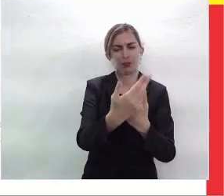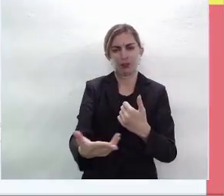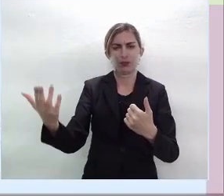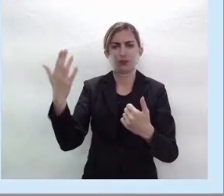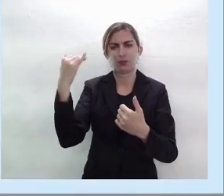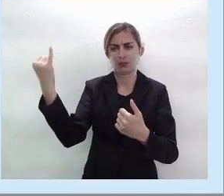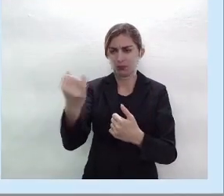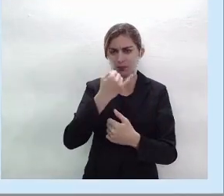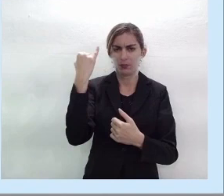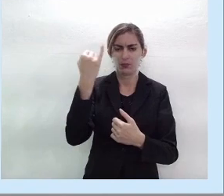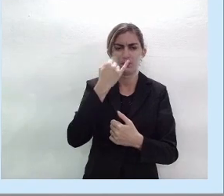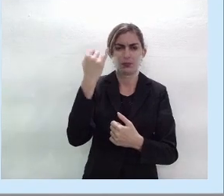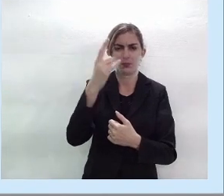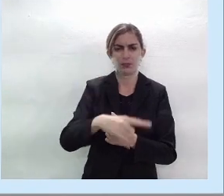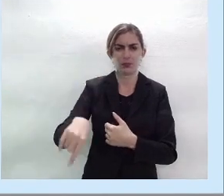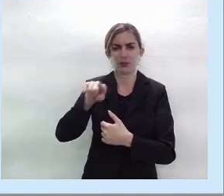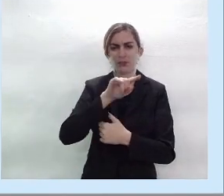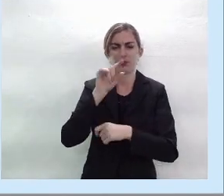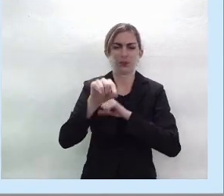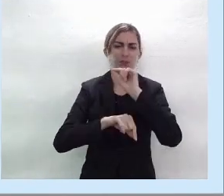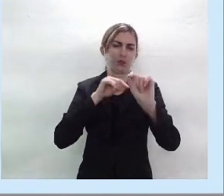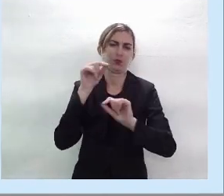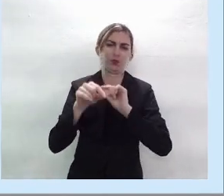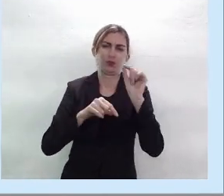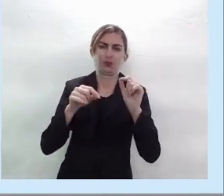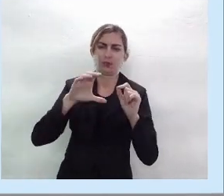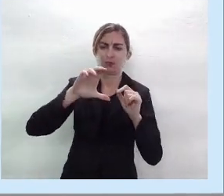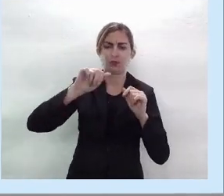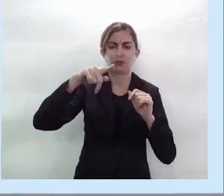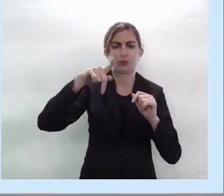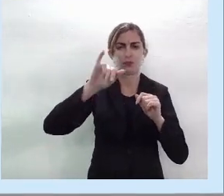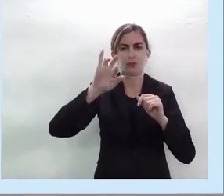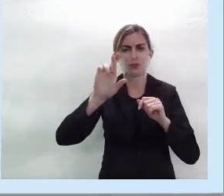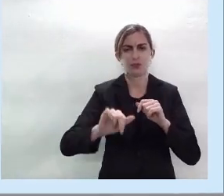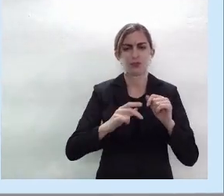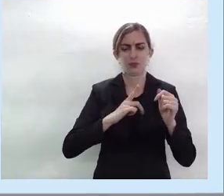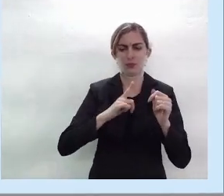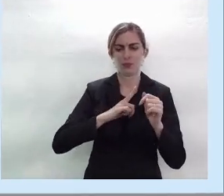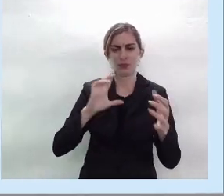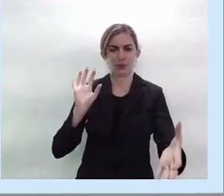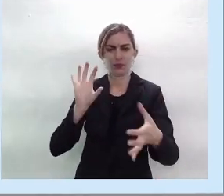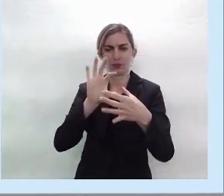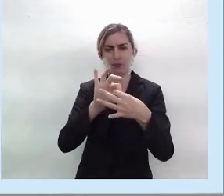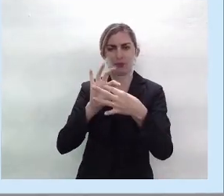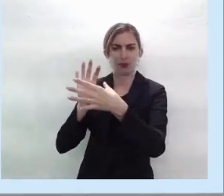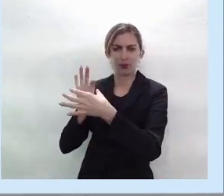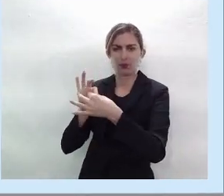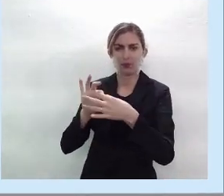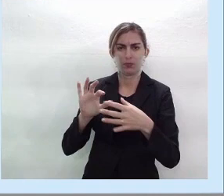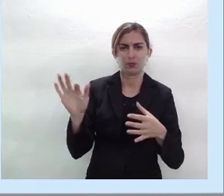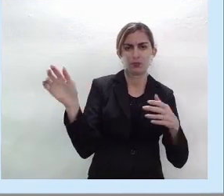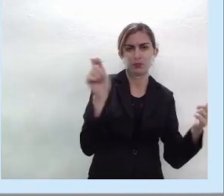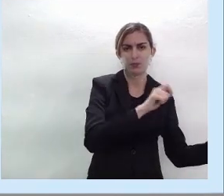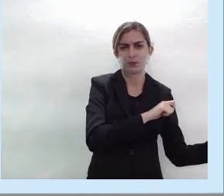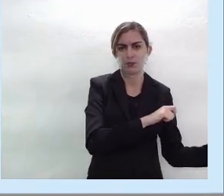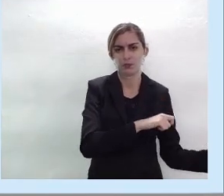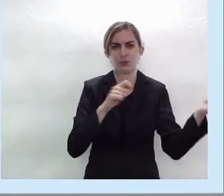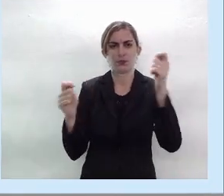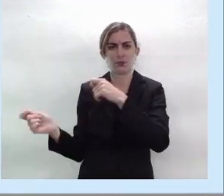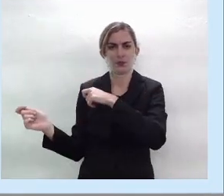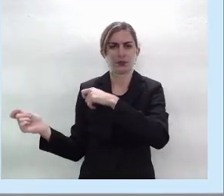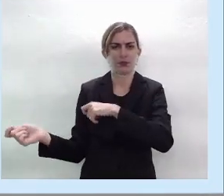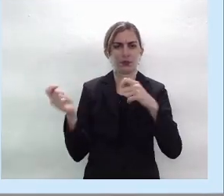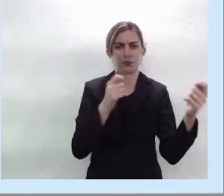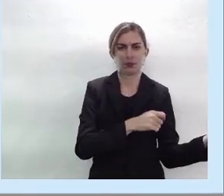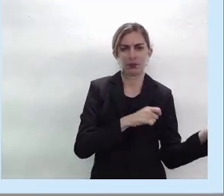representatividade e uma grande importância. Além do que, a capoeira tem uma estreita ligação com o frevo,